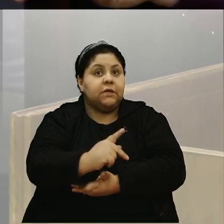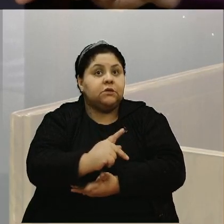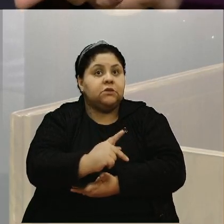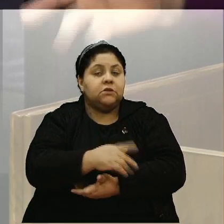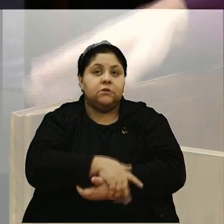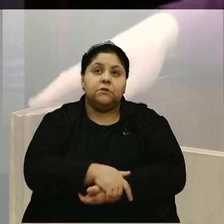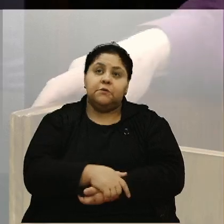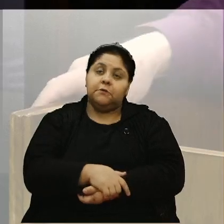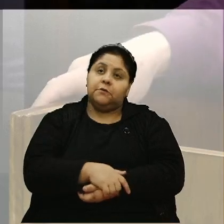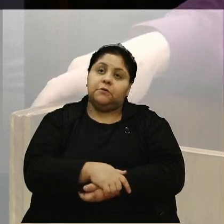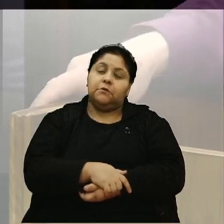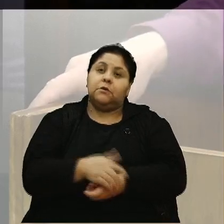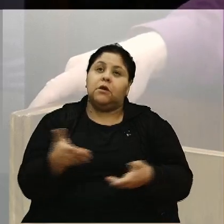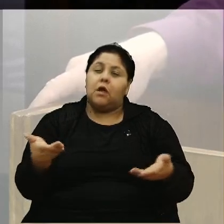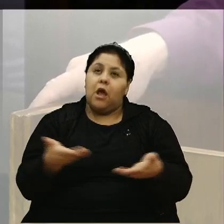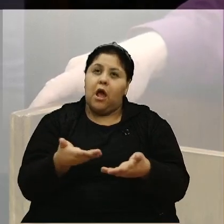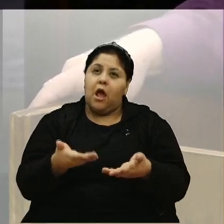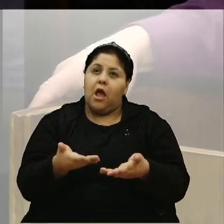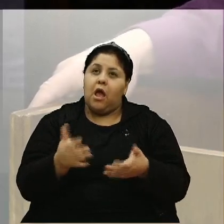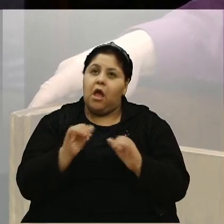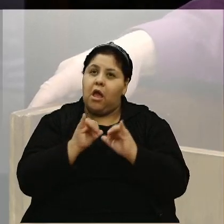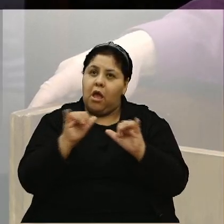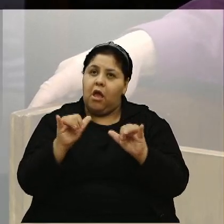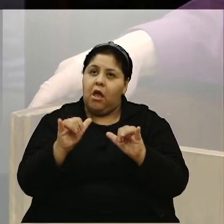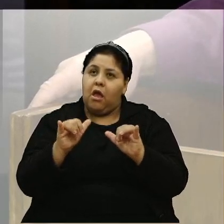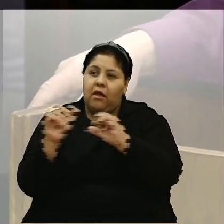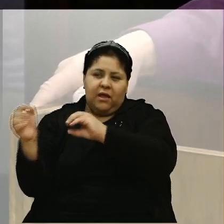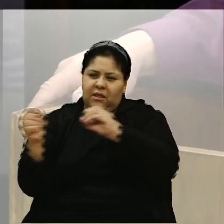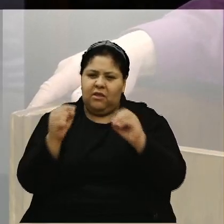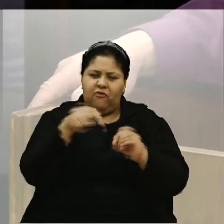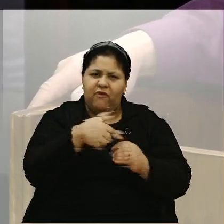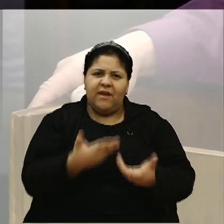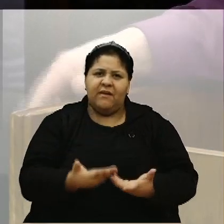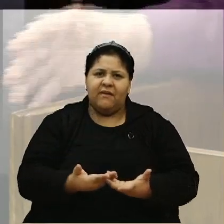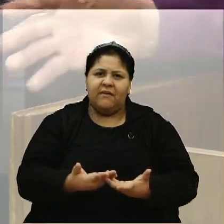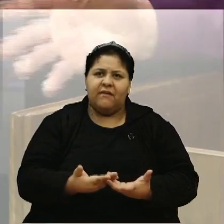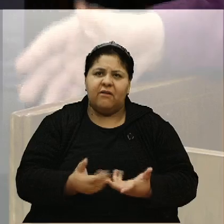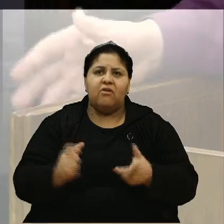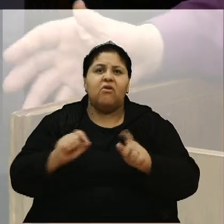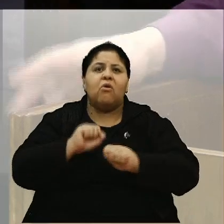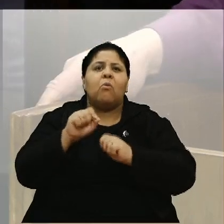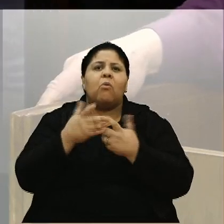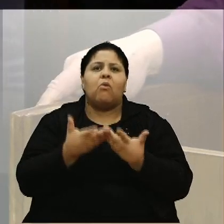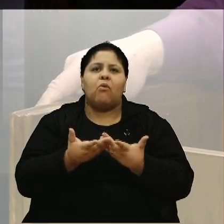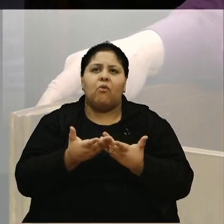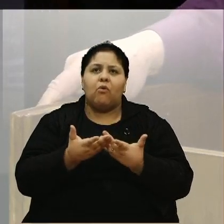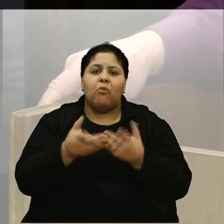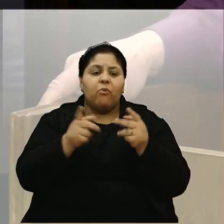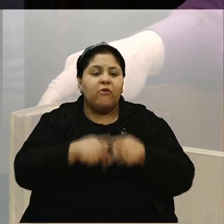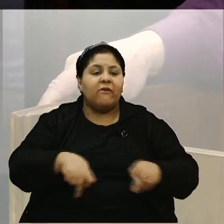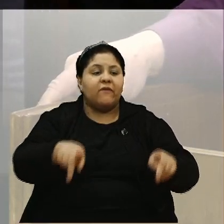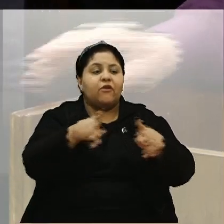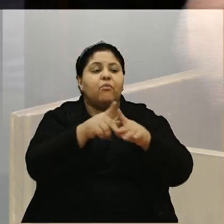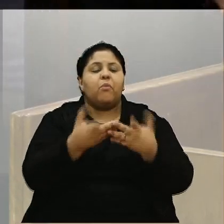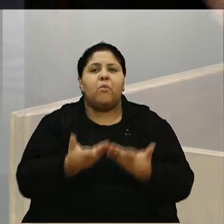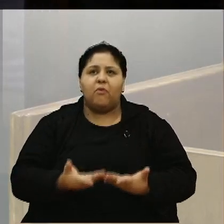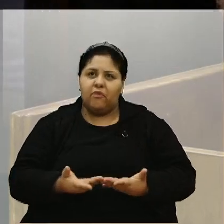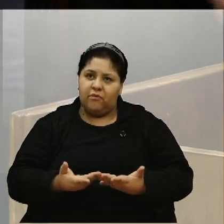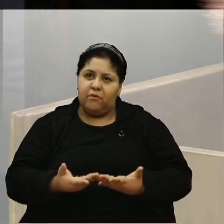E aí? Agora estão dizendo que ele nem vem. E aí como é que fica aquele povo?